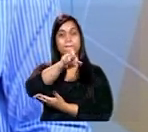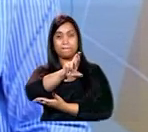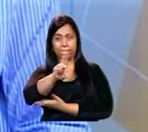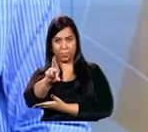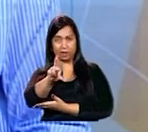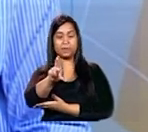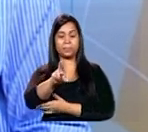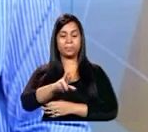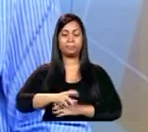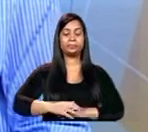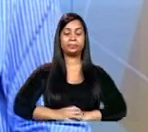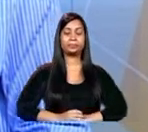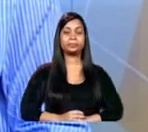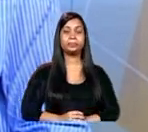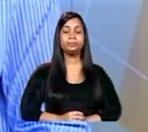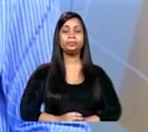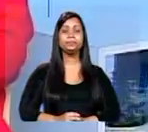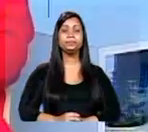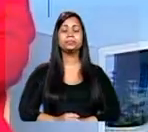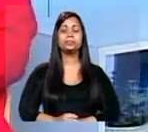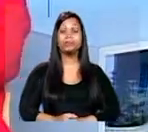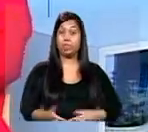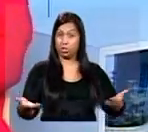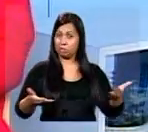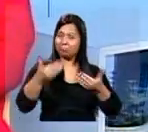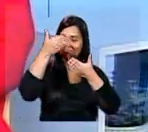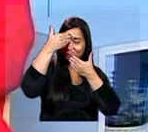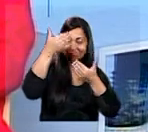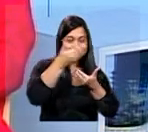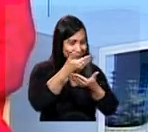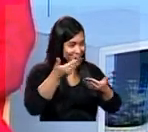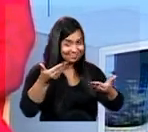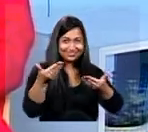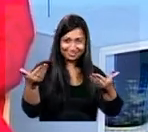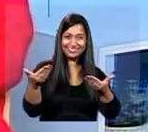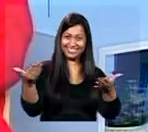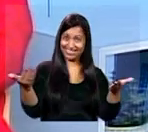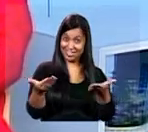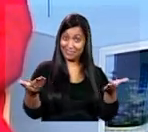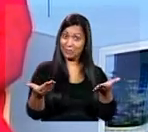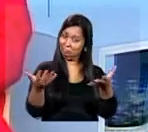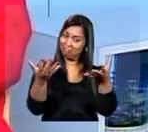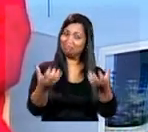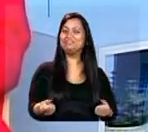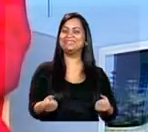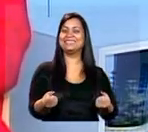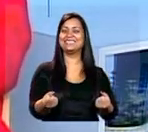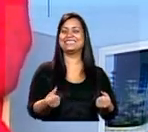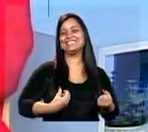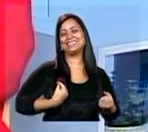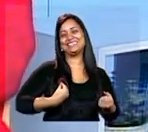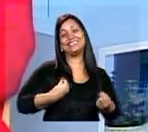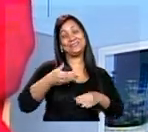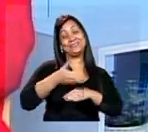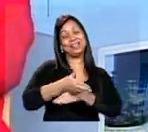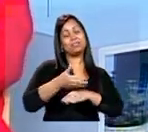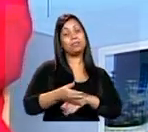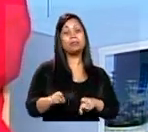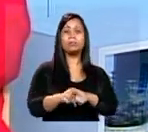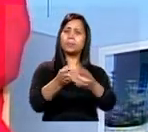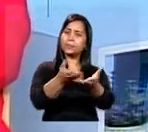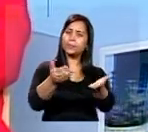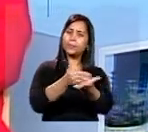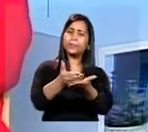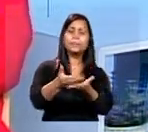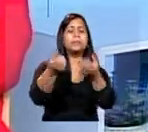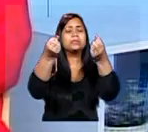que é o psicólogo do SAD. Eu já quero agradecer vocês desde já por terem recebido e aceitado o nosso convite. E eu quero que vocês